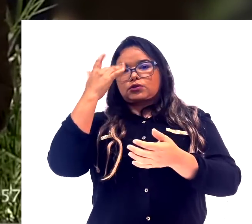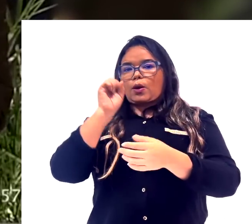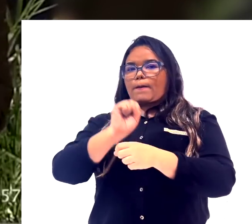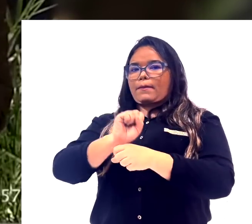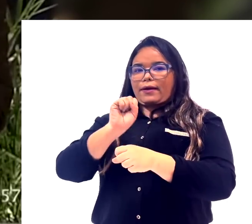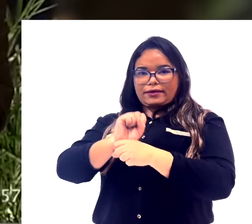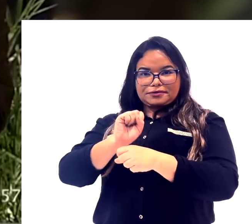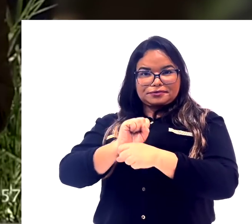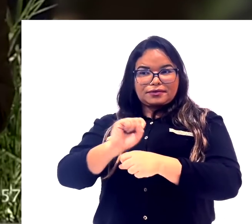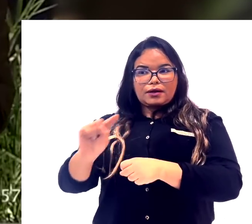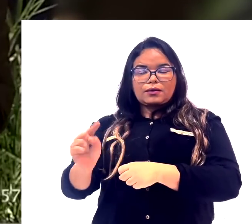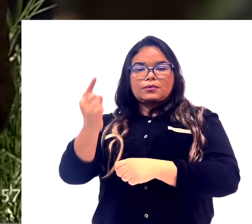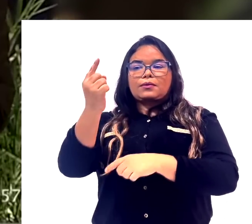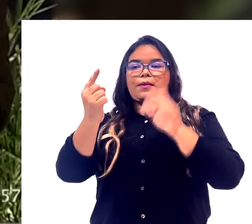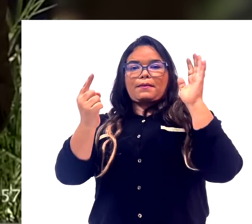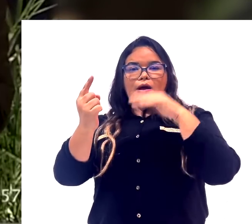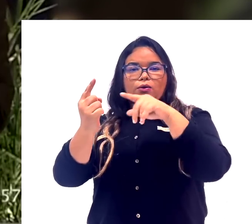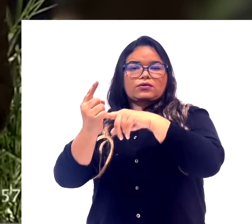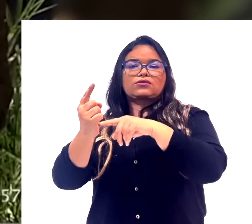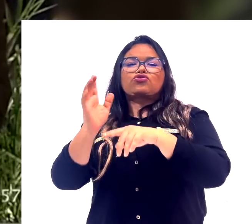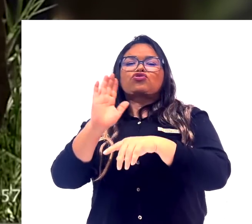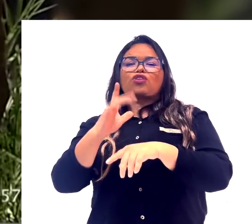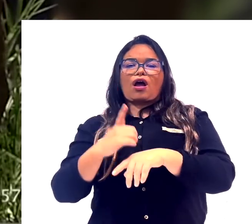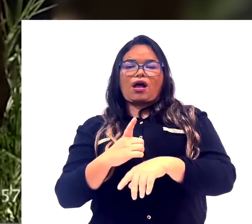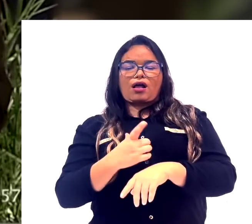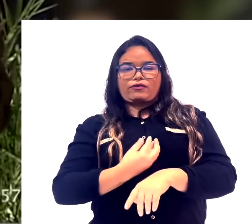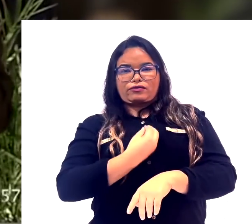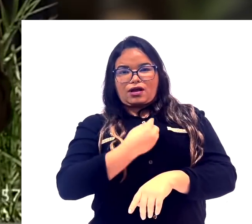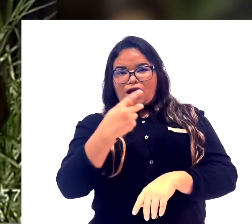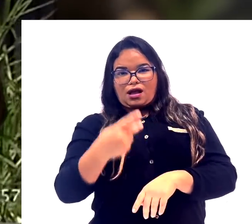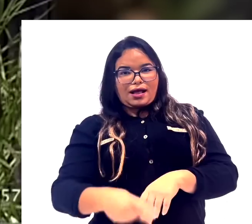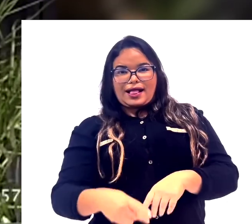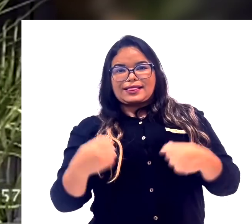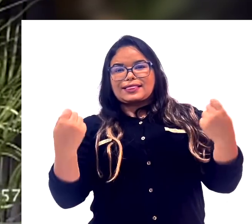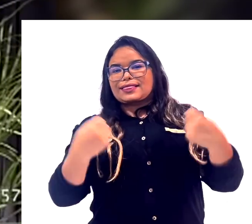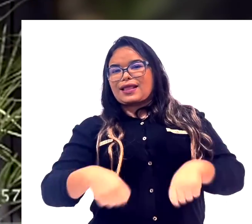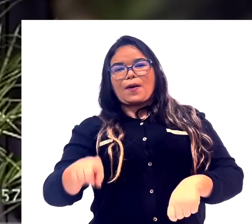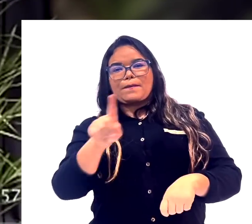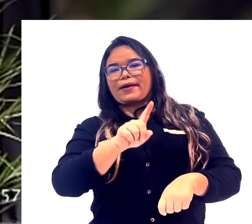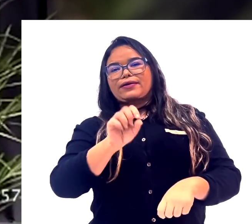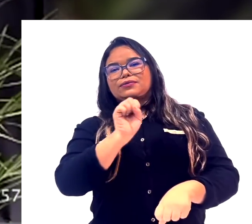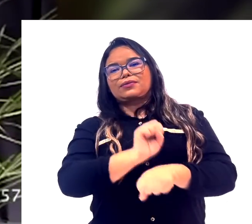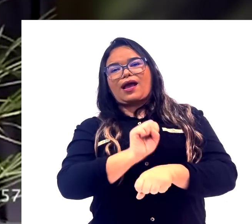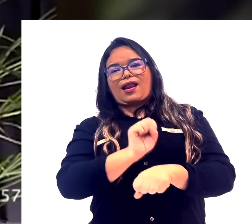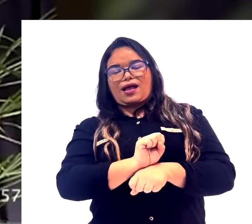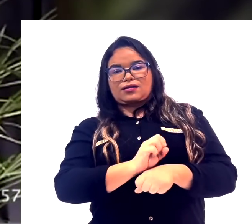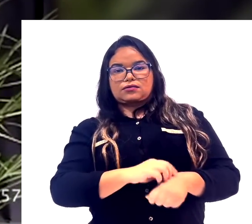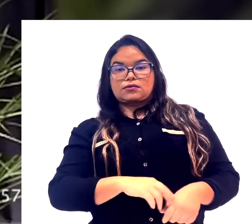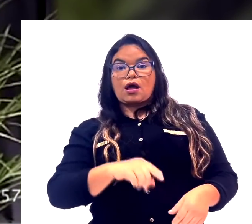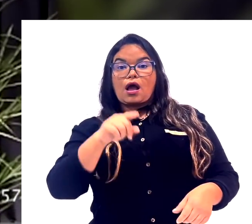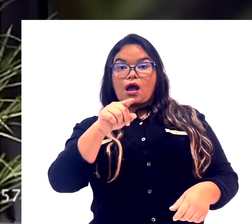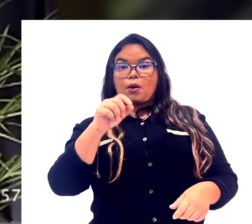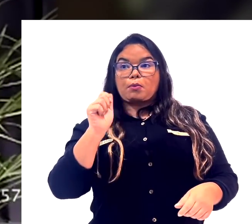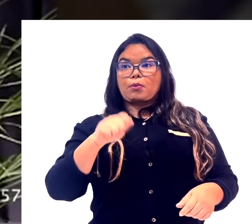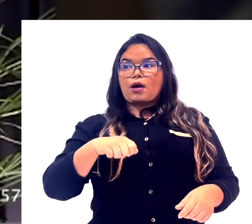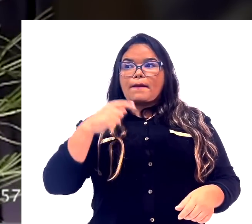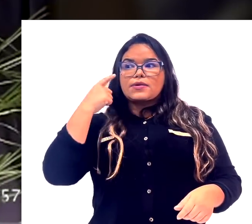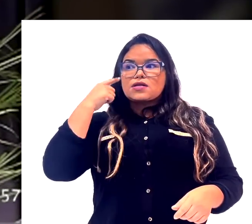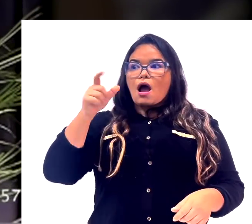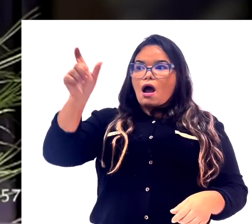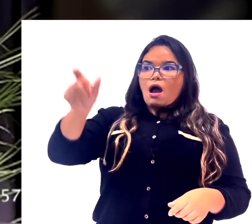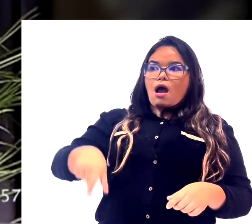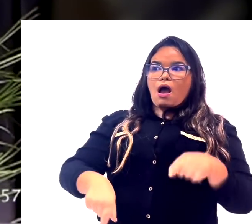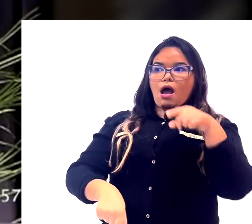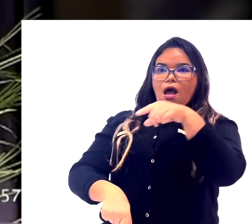já está aqui. Não precisamos esperar. Deveríamos ser capazes de dizer: ali está ele. Isso é muito